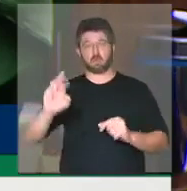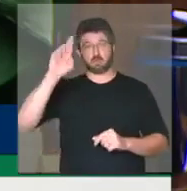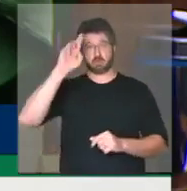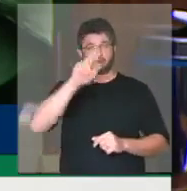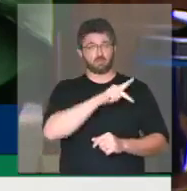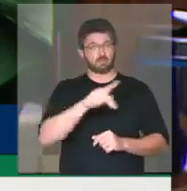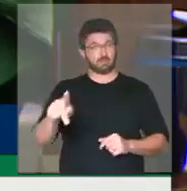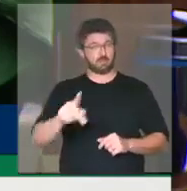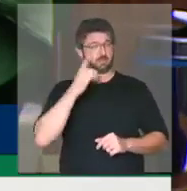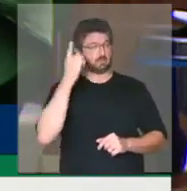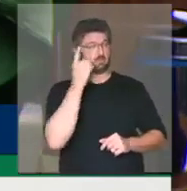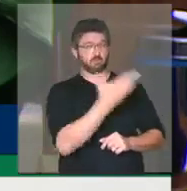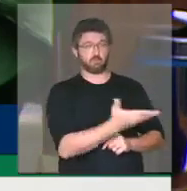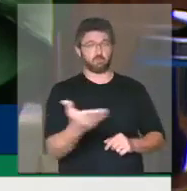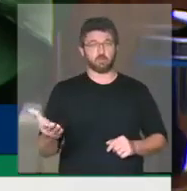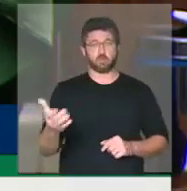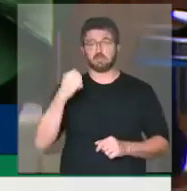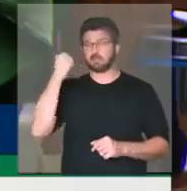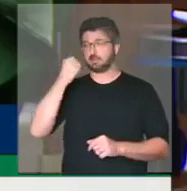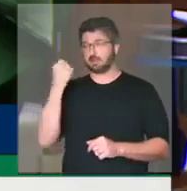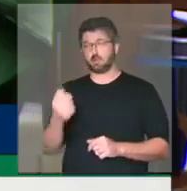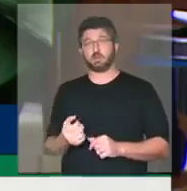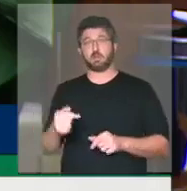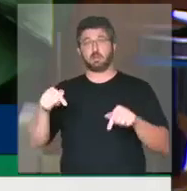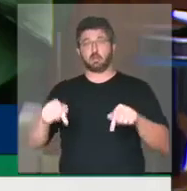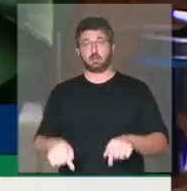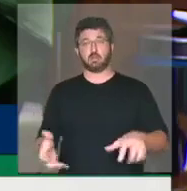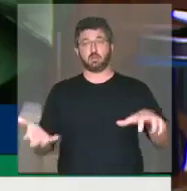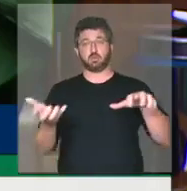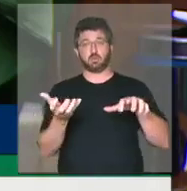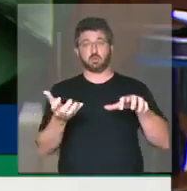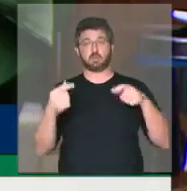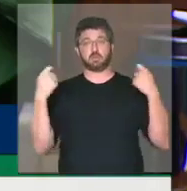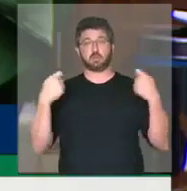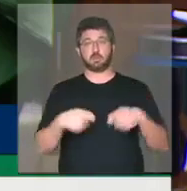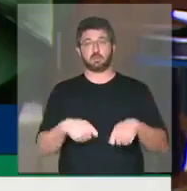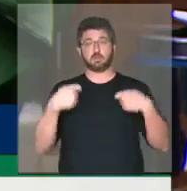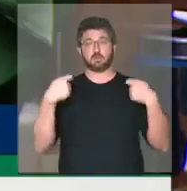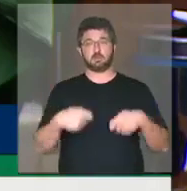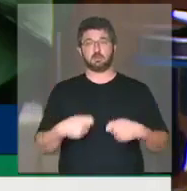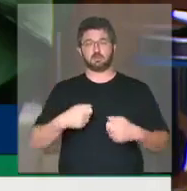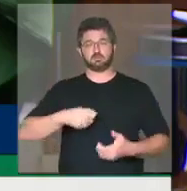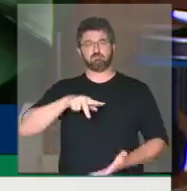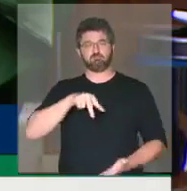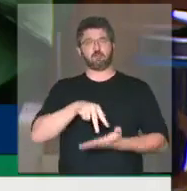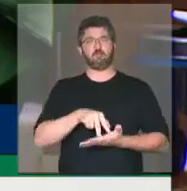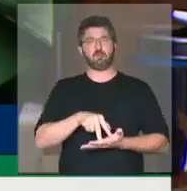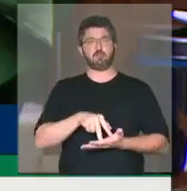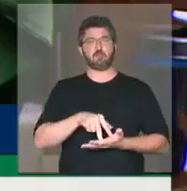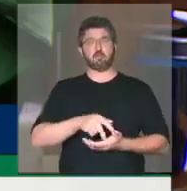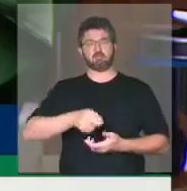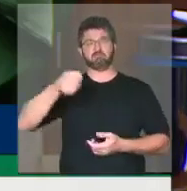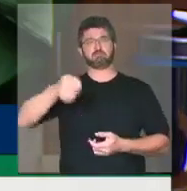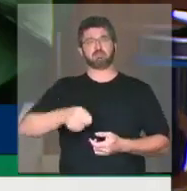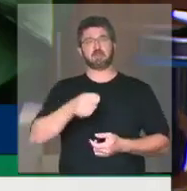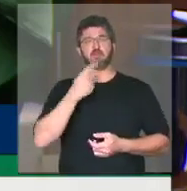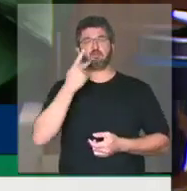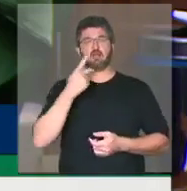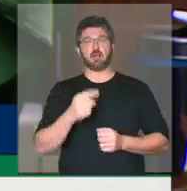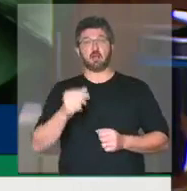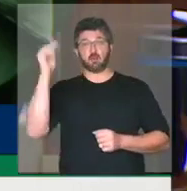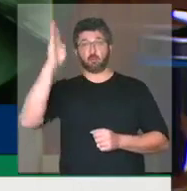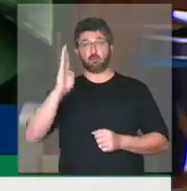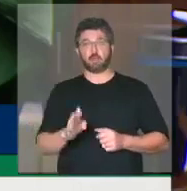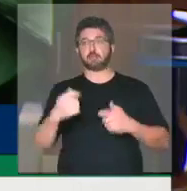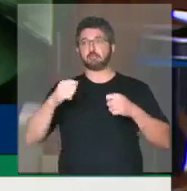e senhores parlamentares, de que esse Congresso Nacional, ele precisa afirmar a sua palavra. Nós queremos que o Brasil